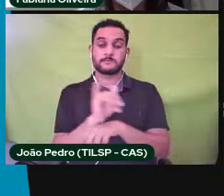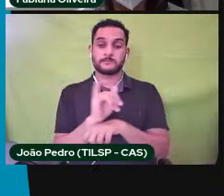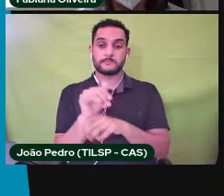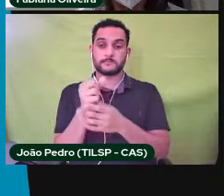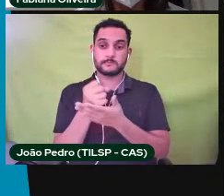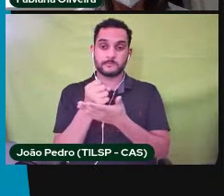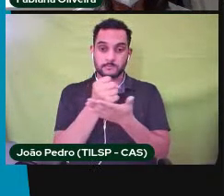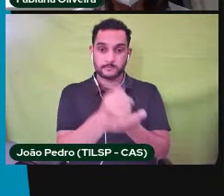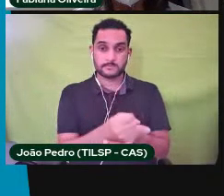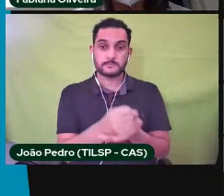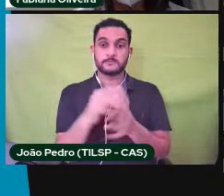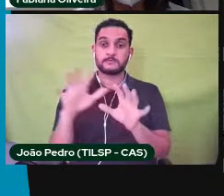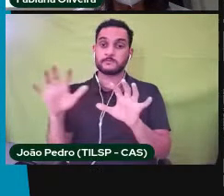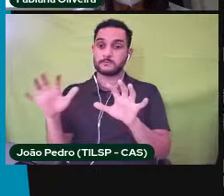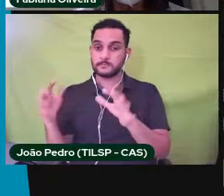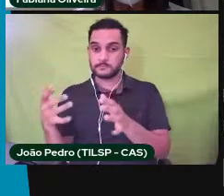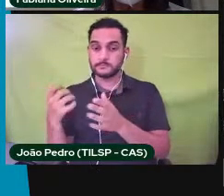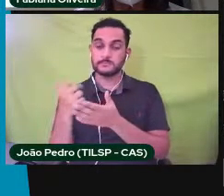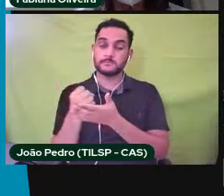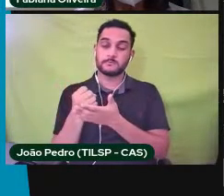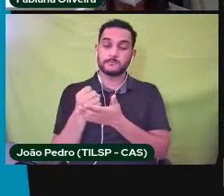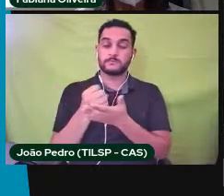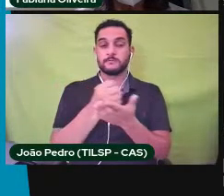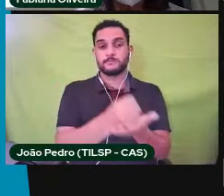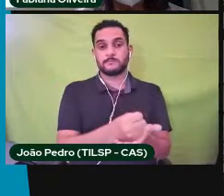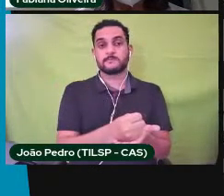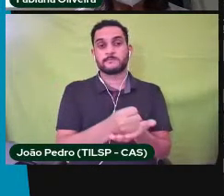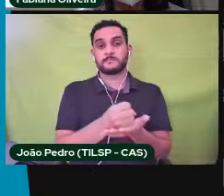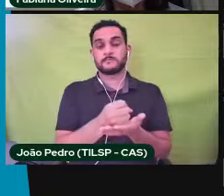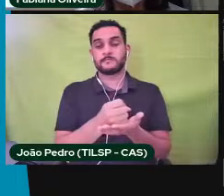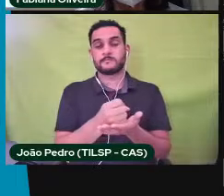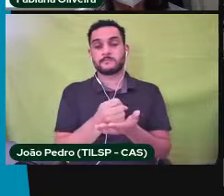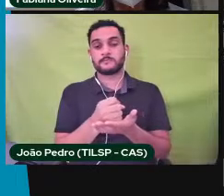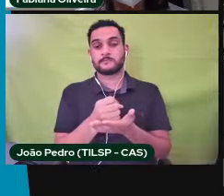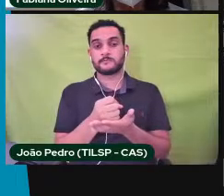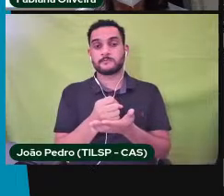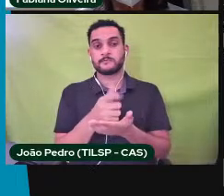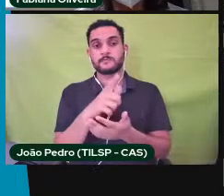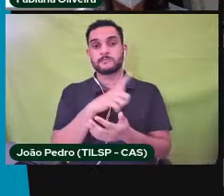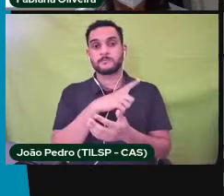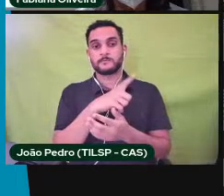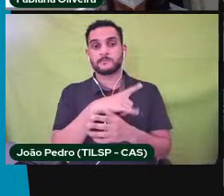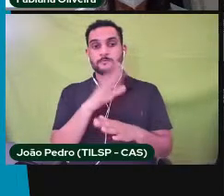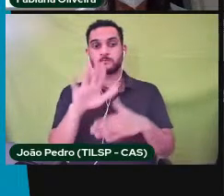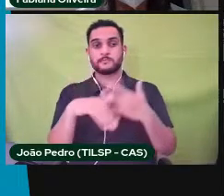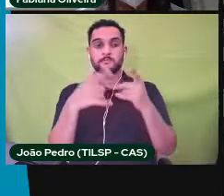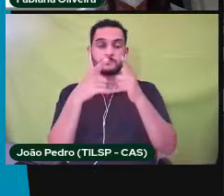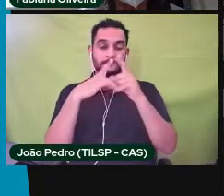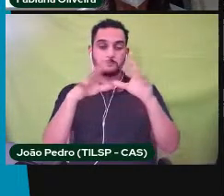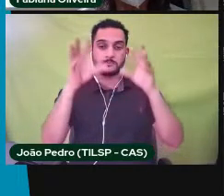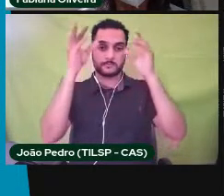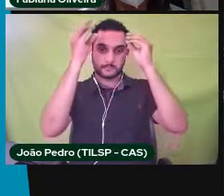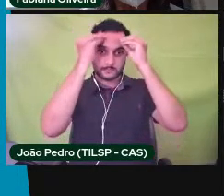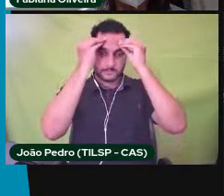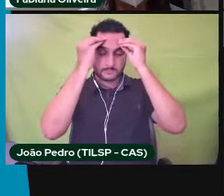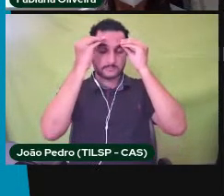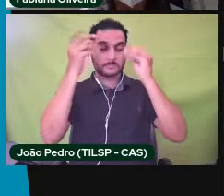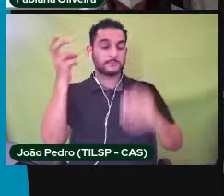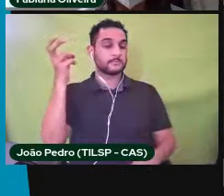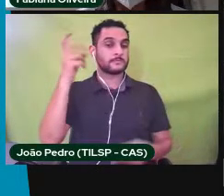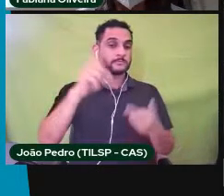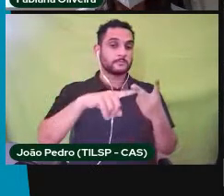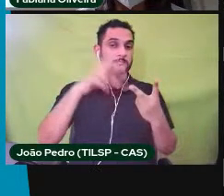de apoio para poder favorecer o desenvolvimento de aspectos linguísticos, culturais, vocacionais e